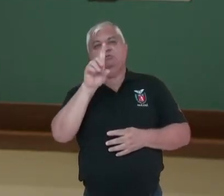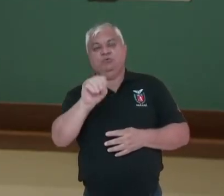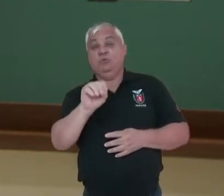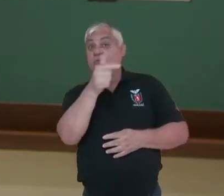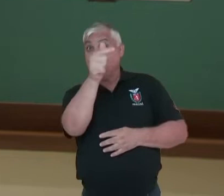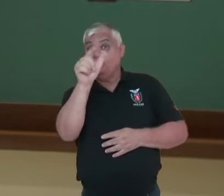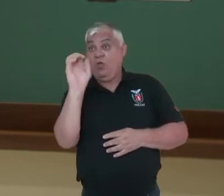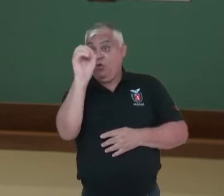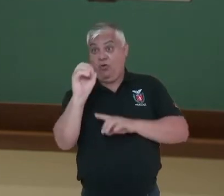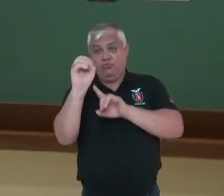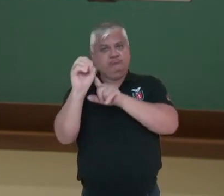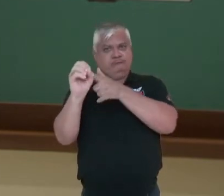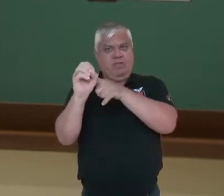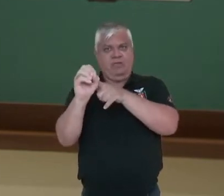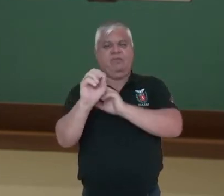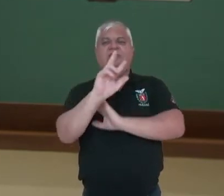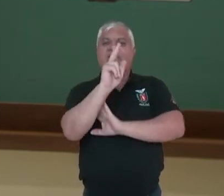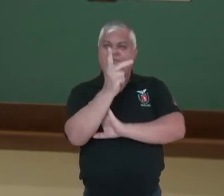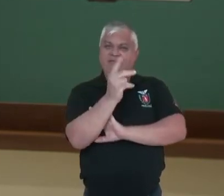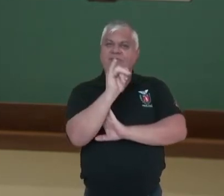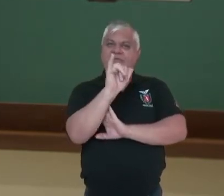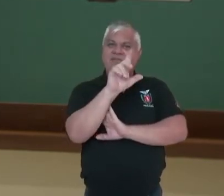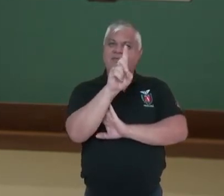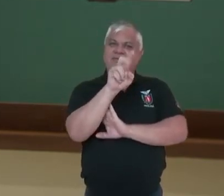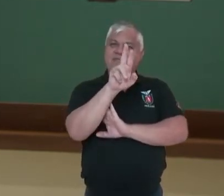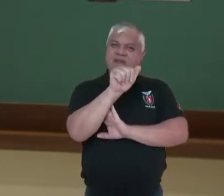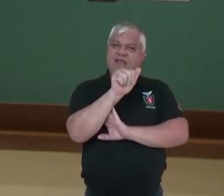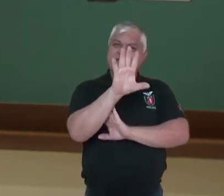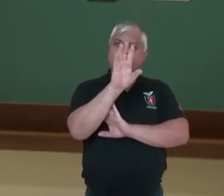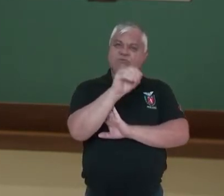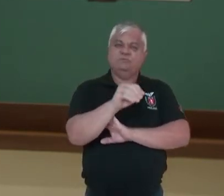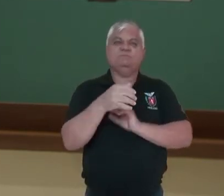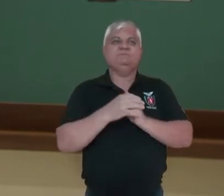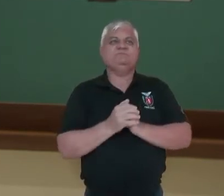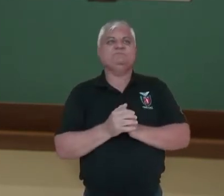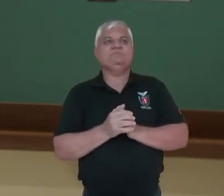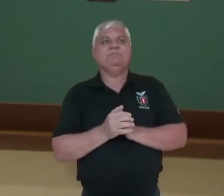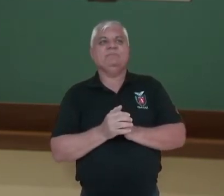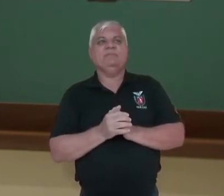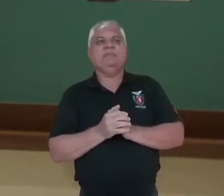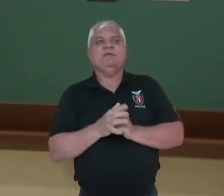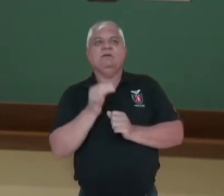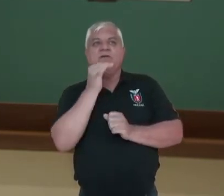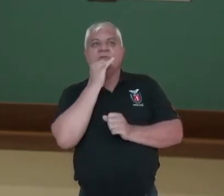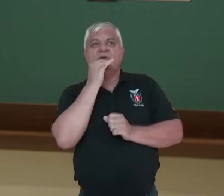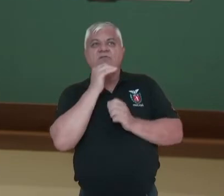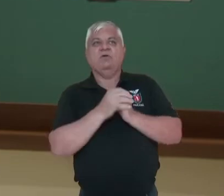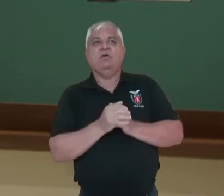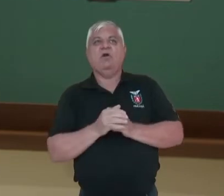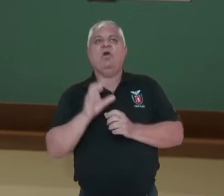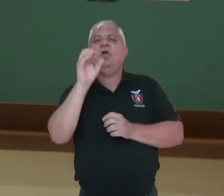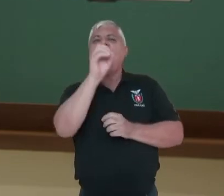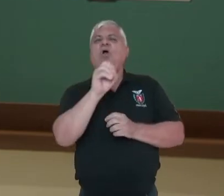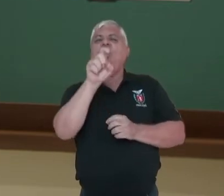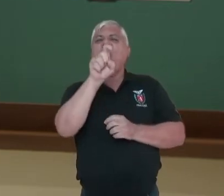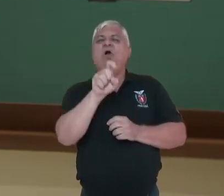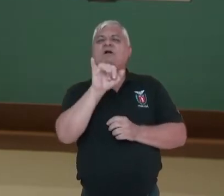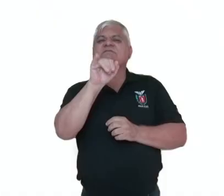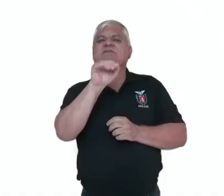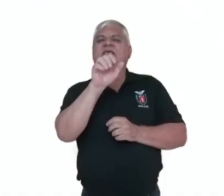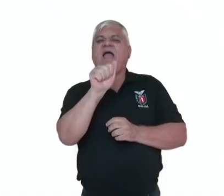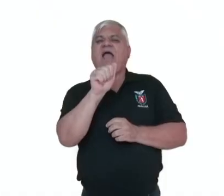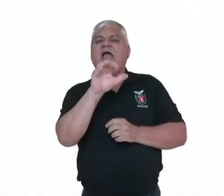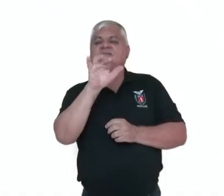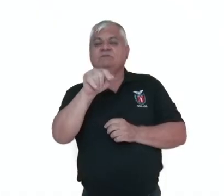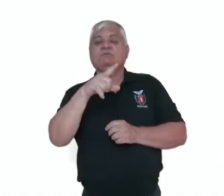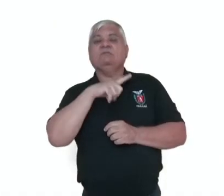na sua fórmula, todo hidrogênio que aparece no hidrácido é ionizável. No caso dos oxiácidos, são considerados